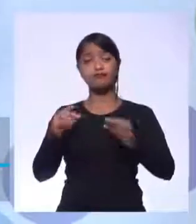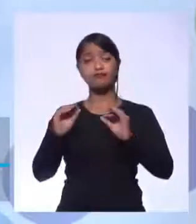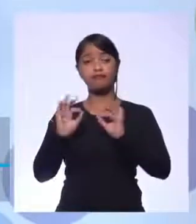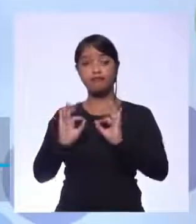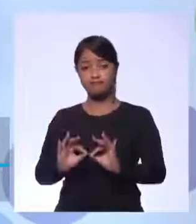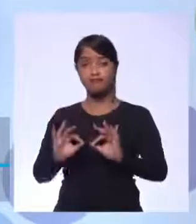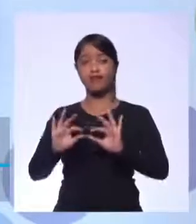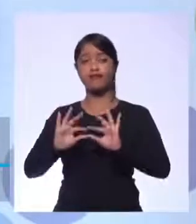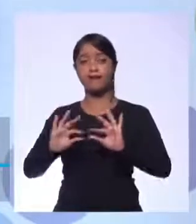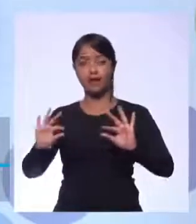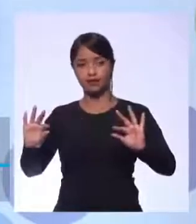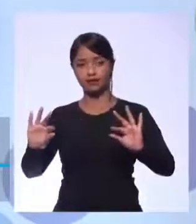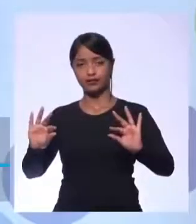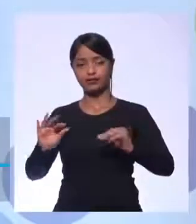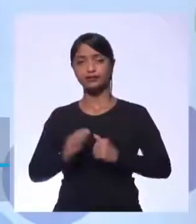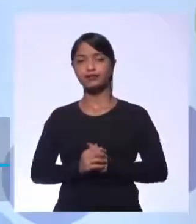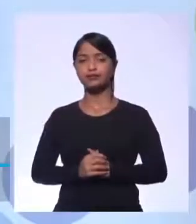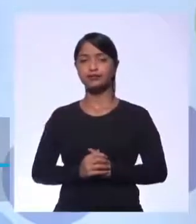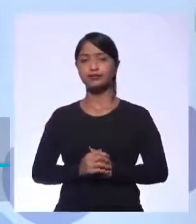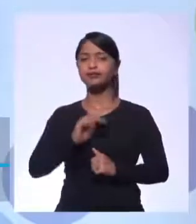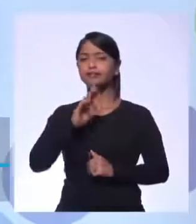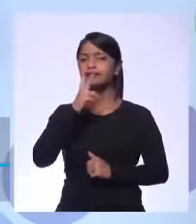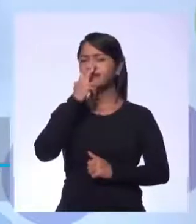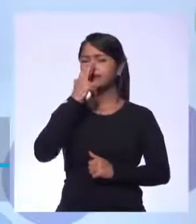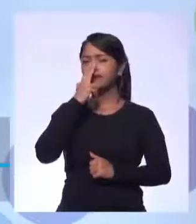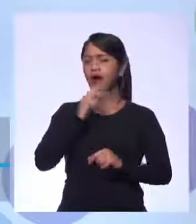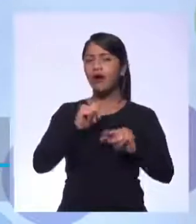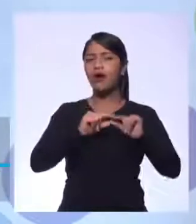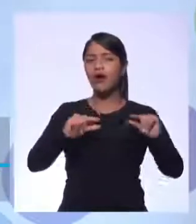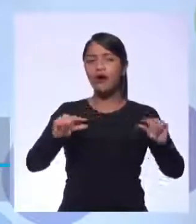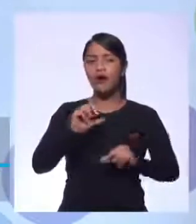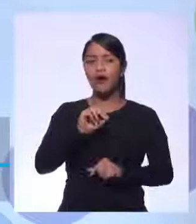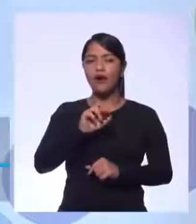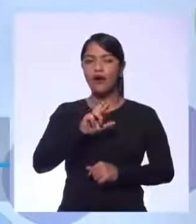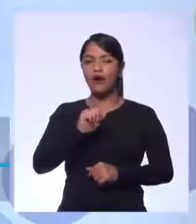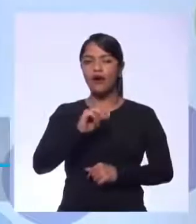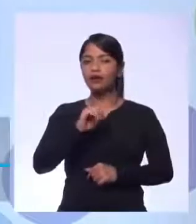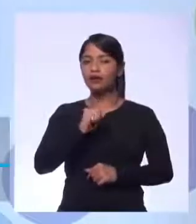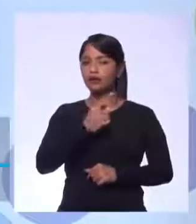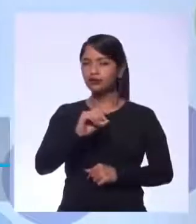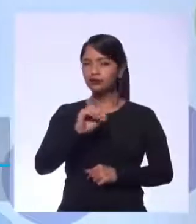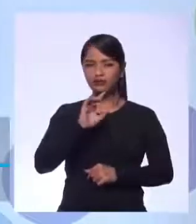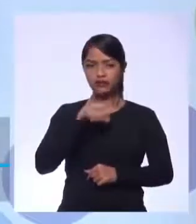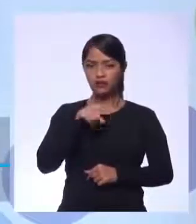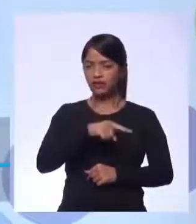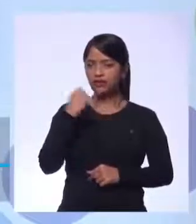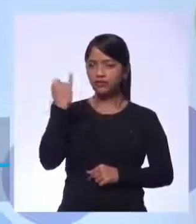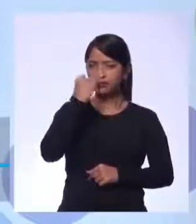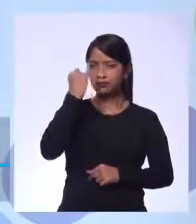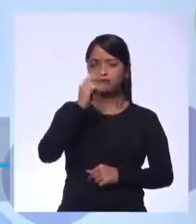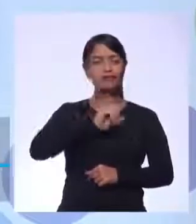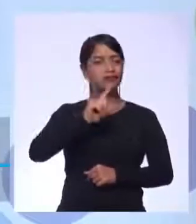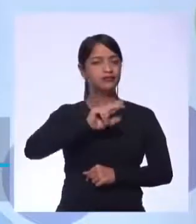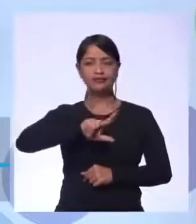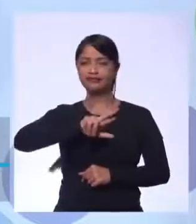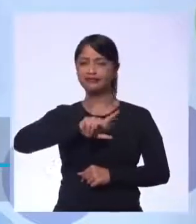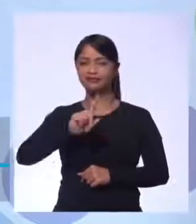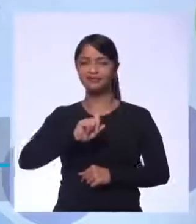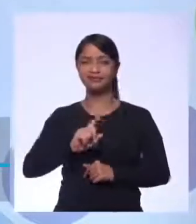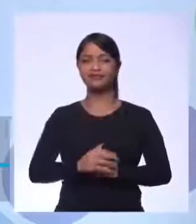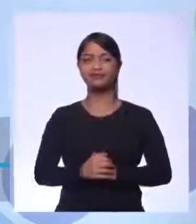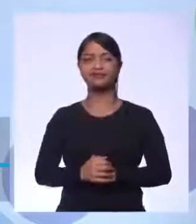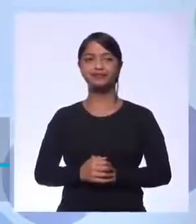Mas assim, parece que só a oração é importante, que a frase não é importante. Pelo contrário, eu vou separar aqui para